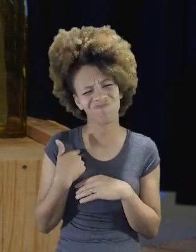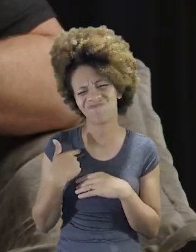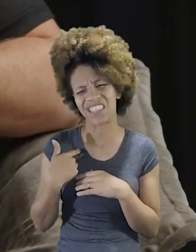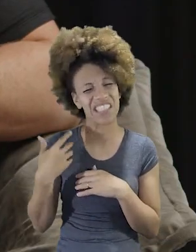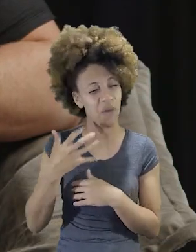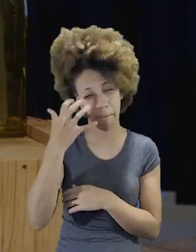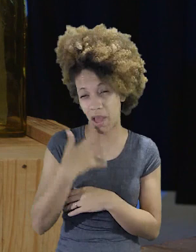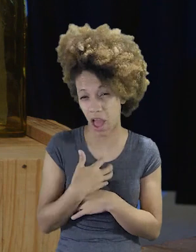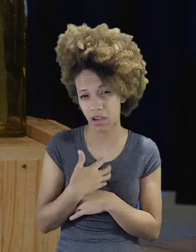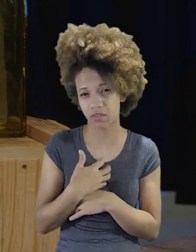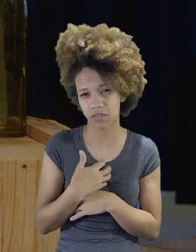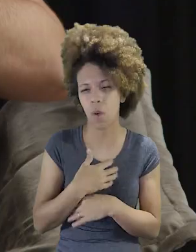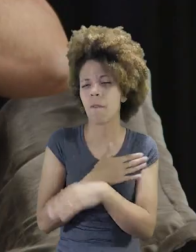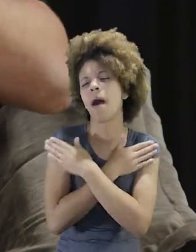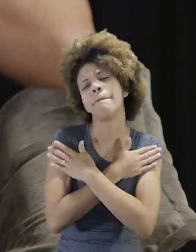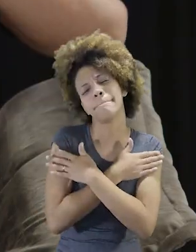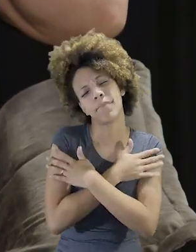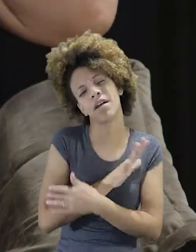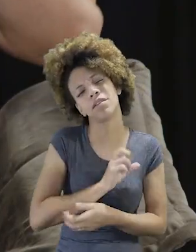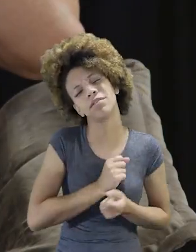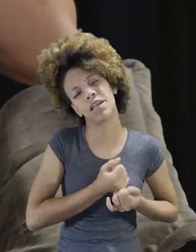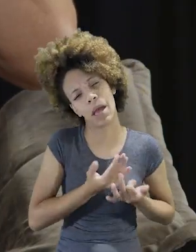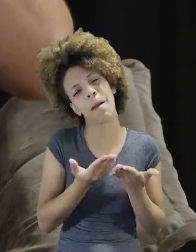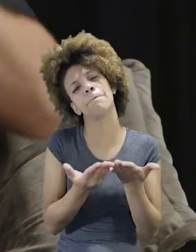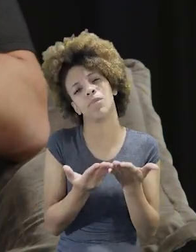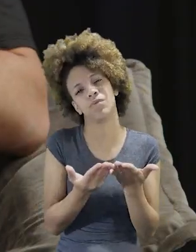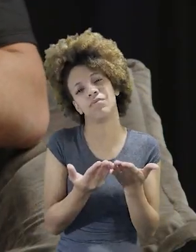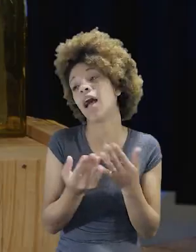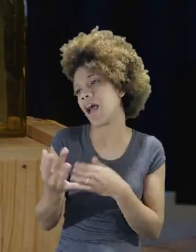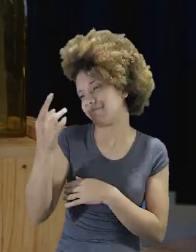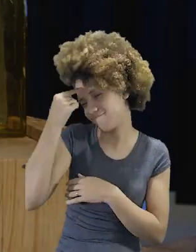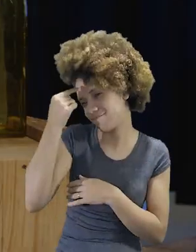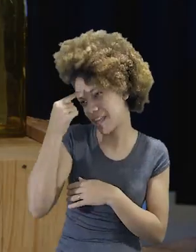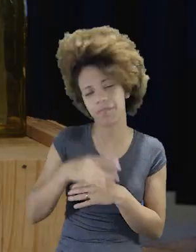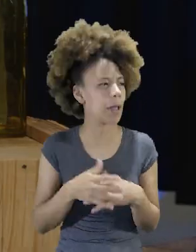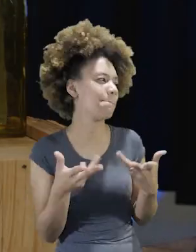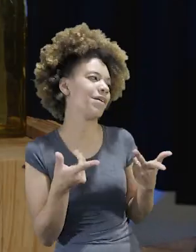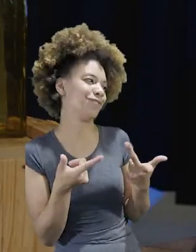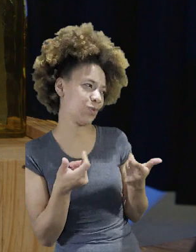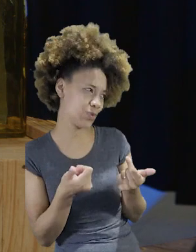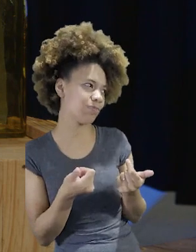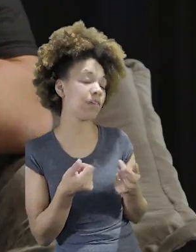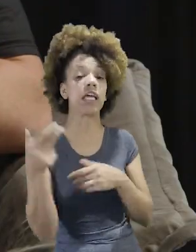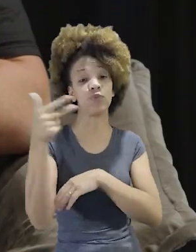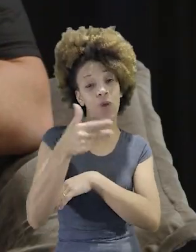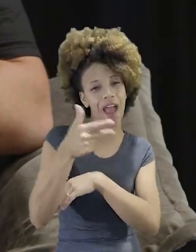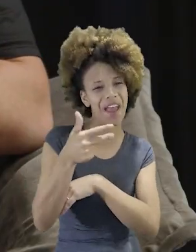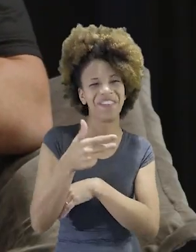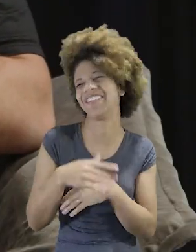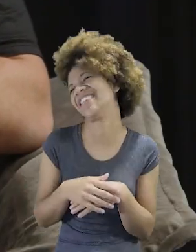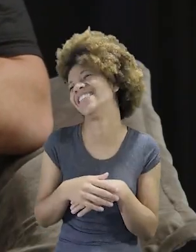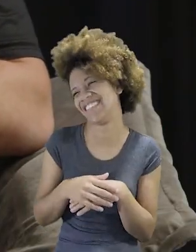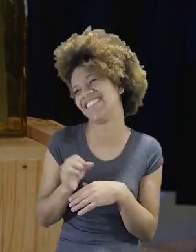bom é isso que eu tava na minha cabeça boa maravilhoso Isso é ótimo isso é o rap isso isso é rap